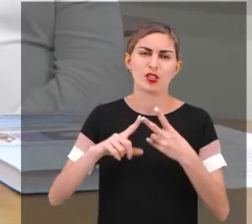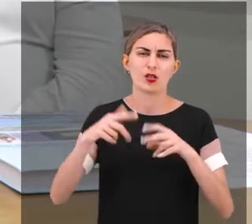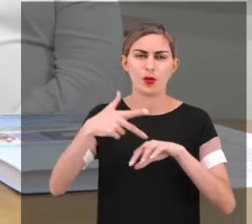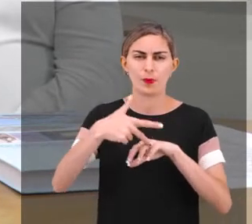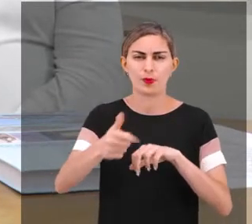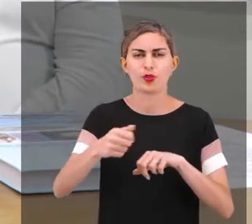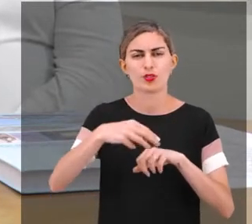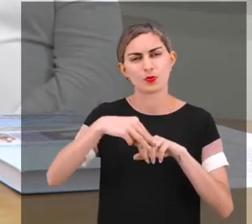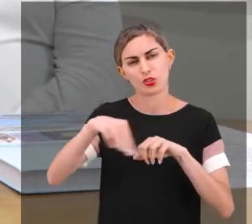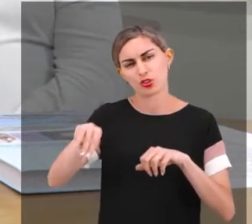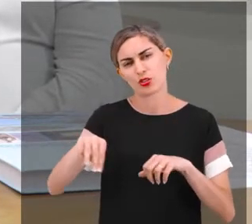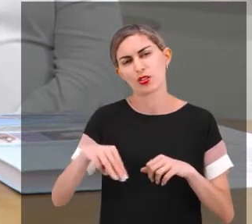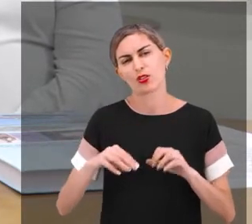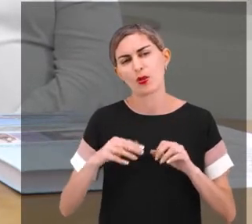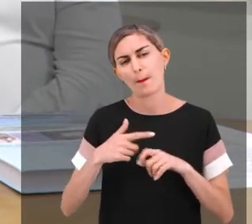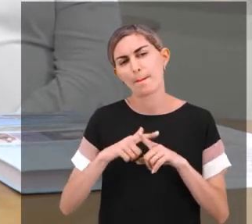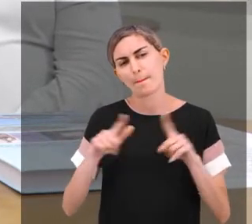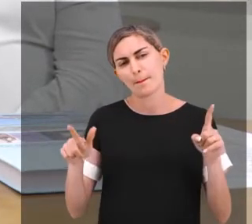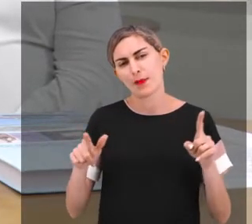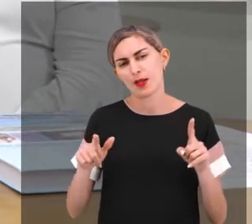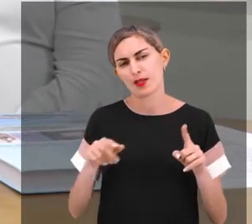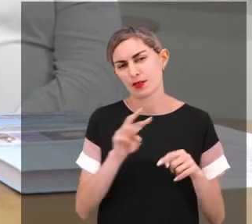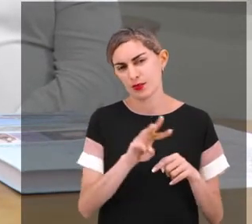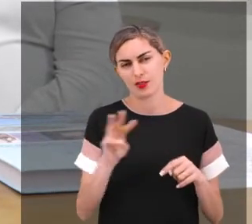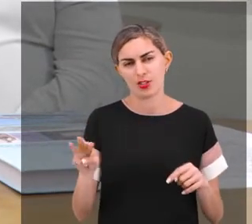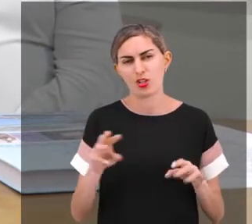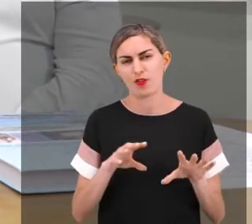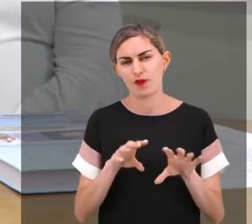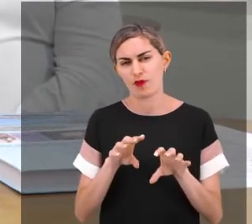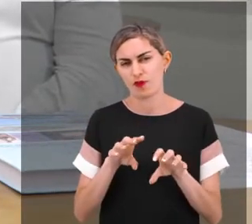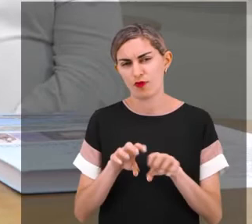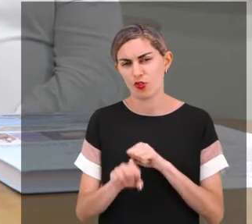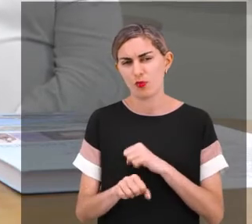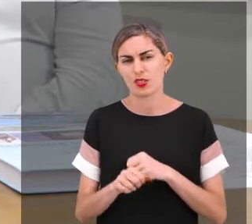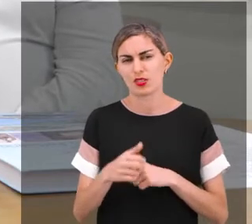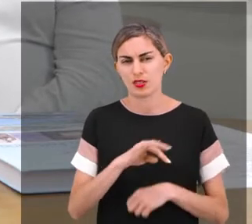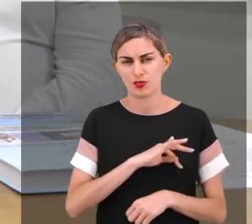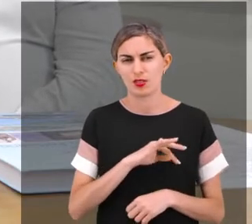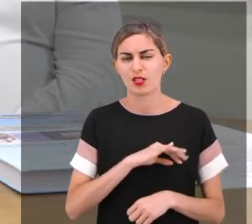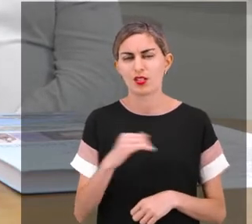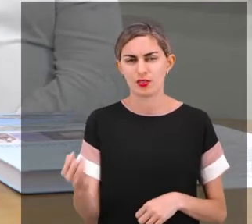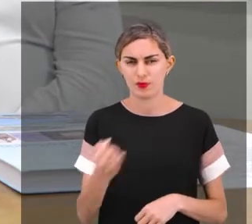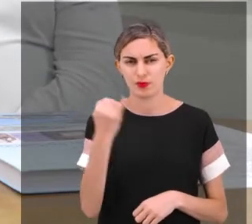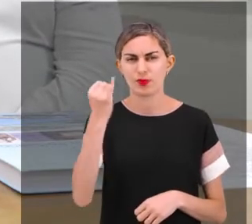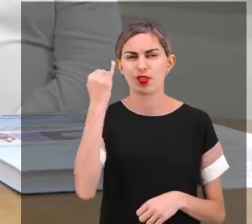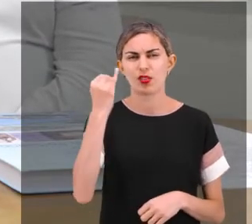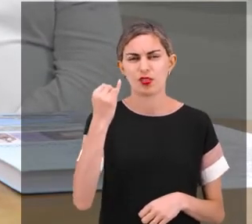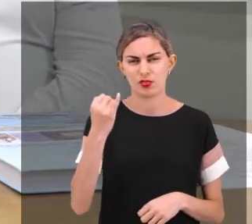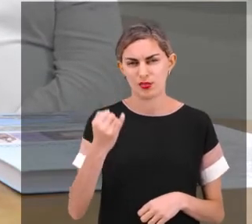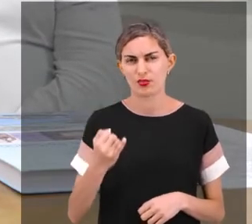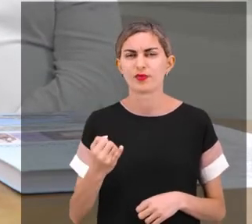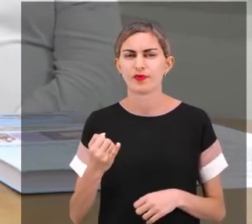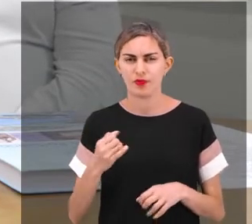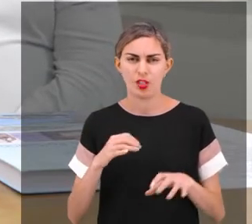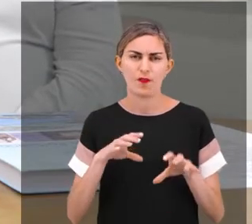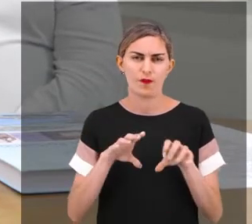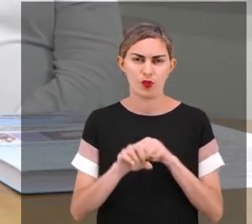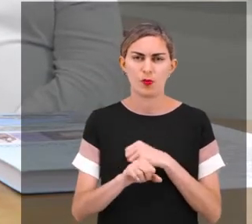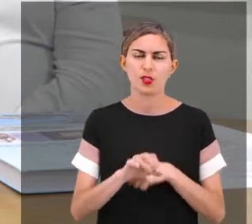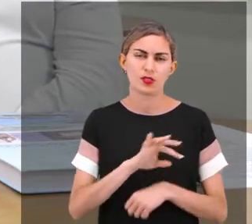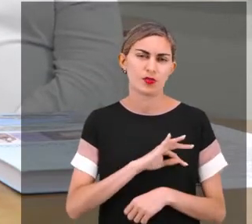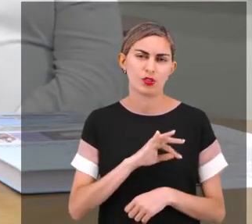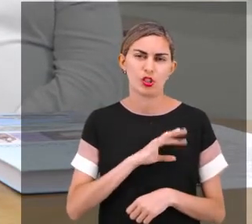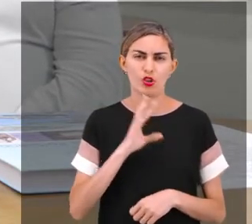uma pós-graduação, um mestrado. Mas que o link da formação técnica é importante. Então vejam a oportunidade que vocês estão tendo na formação